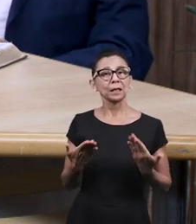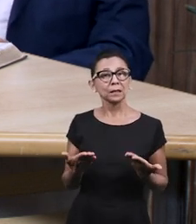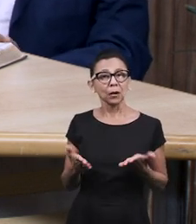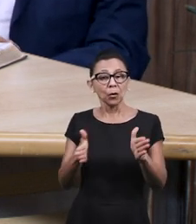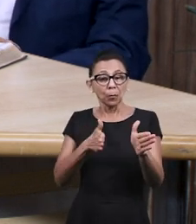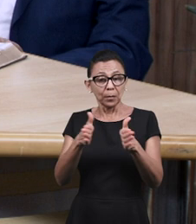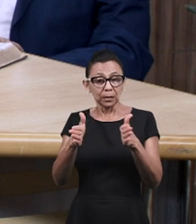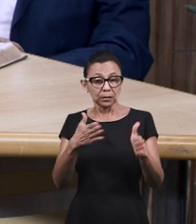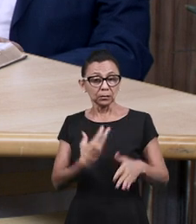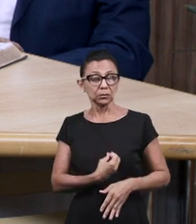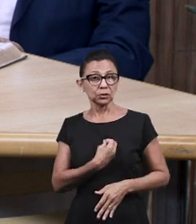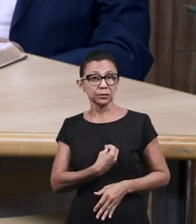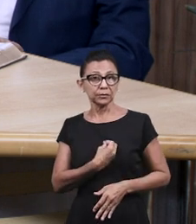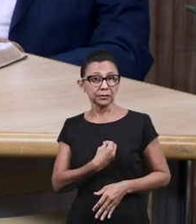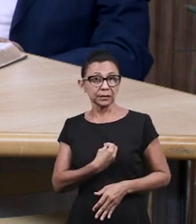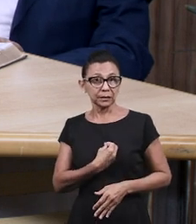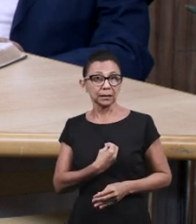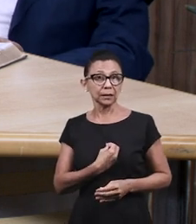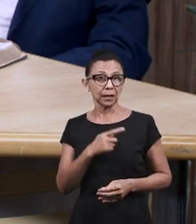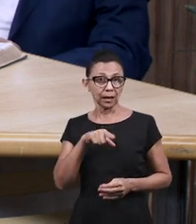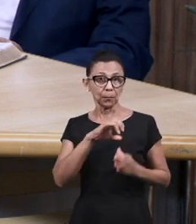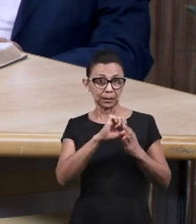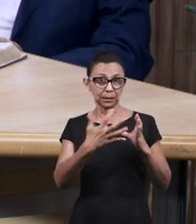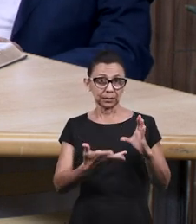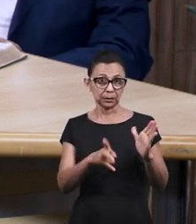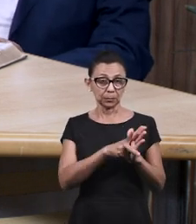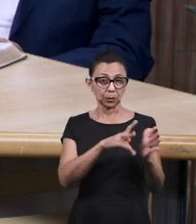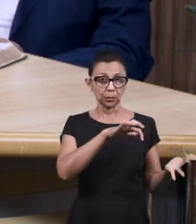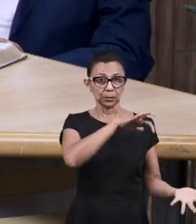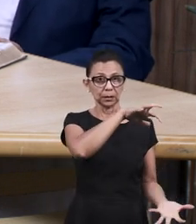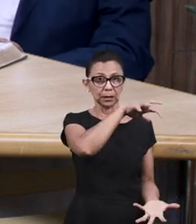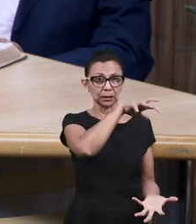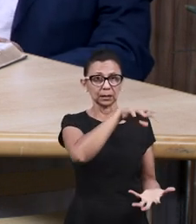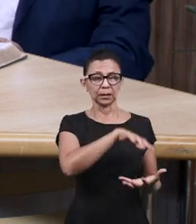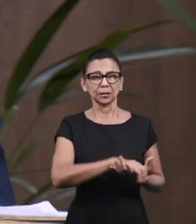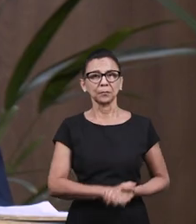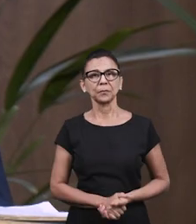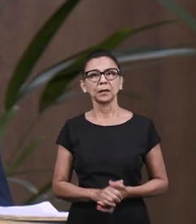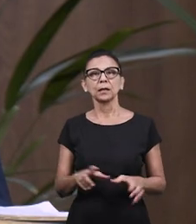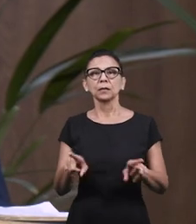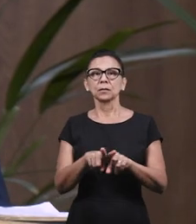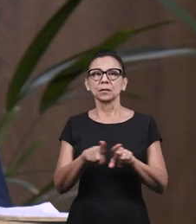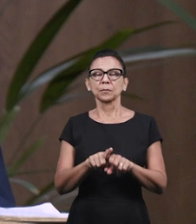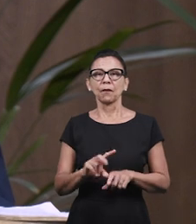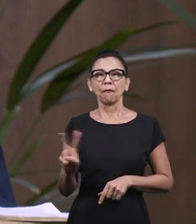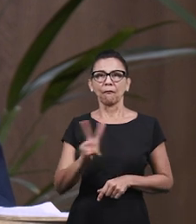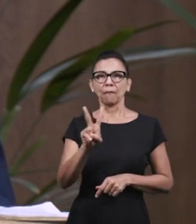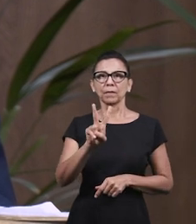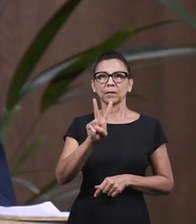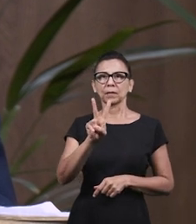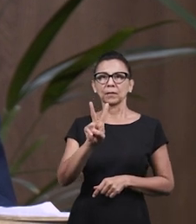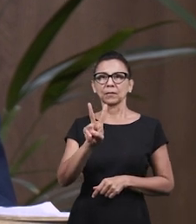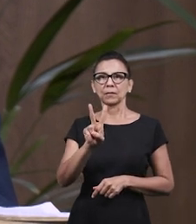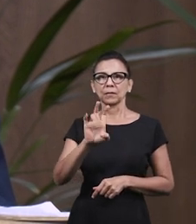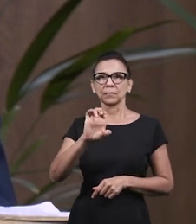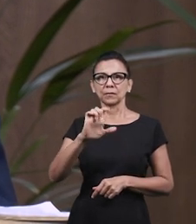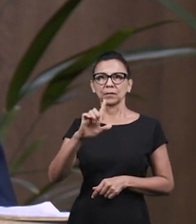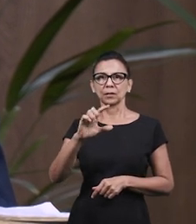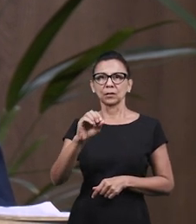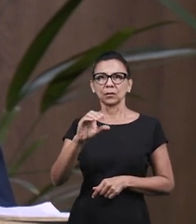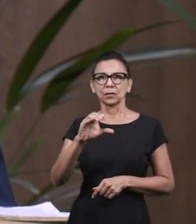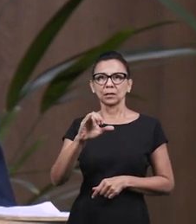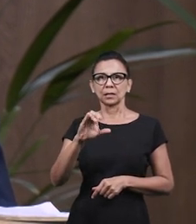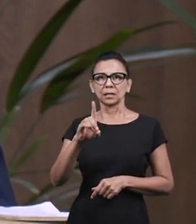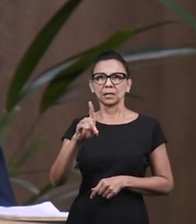o tempo é uma característica. E tem um derivado do tempo, que é chamado velocidade. O que